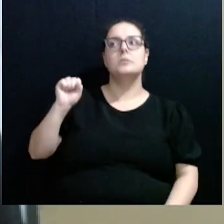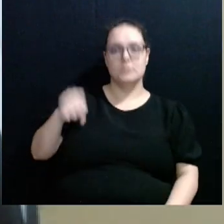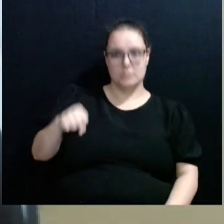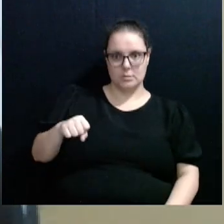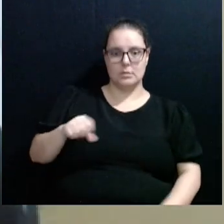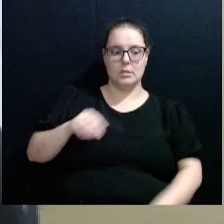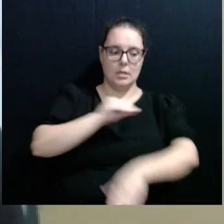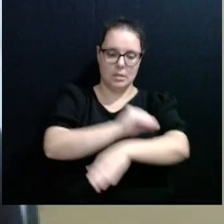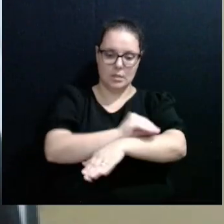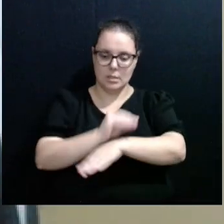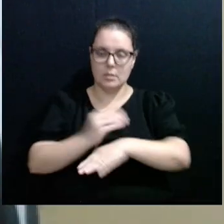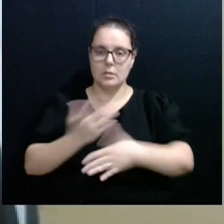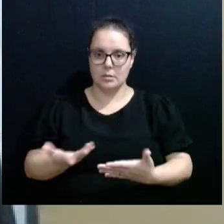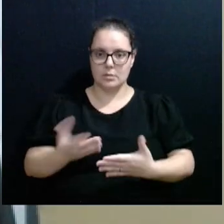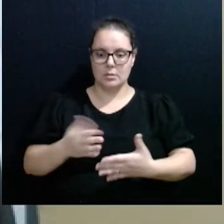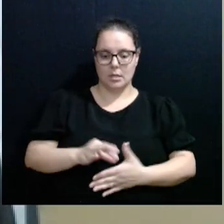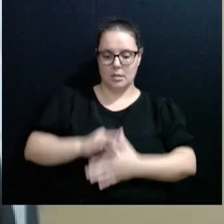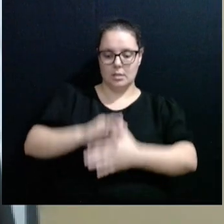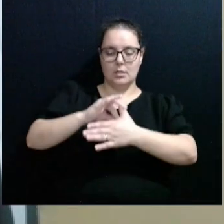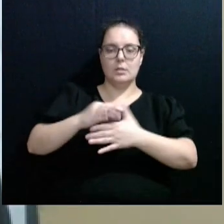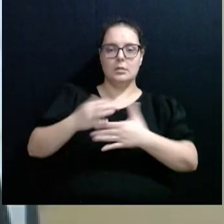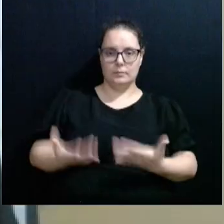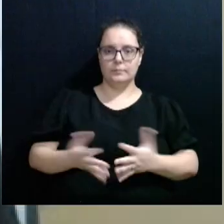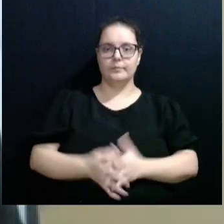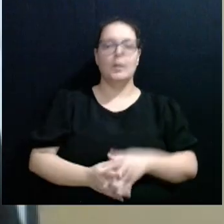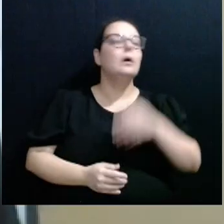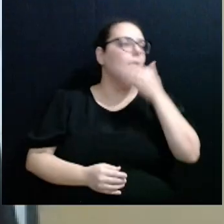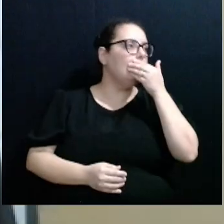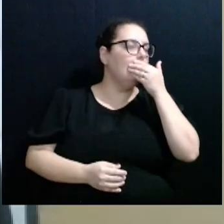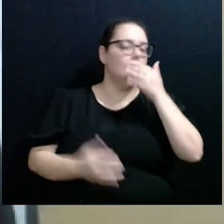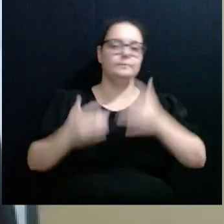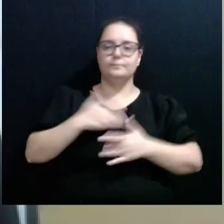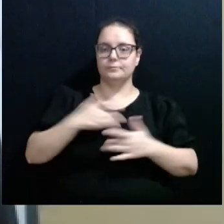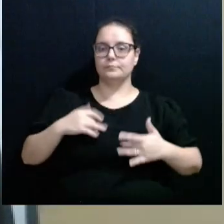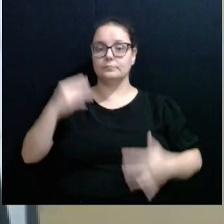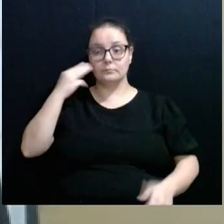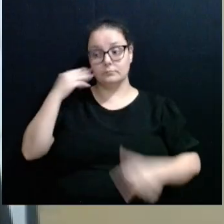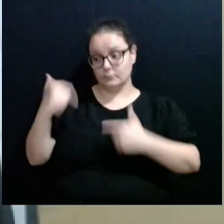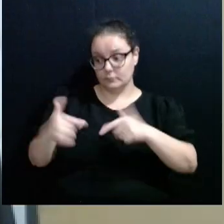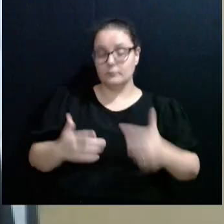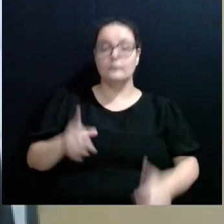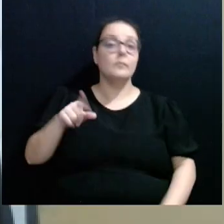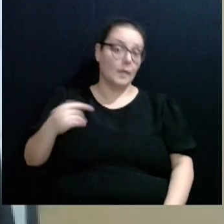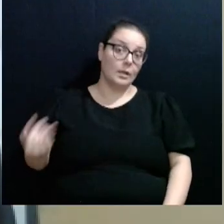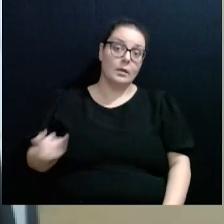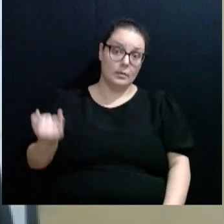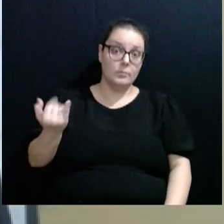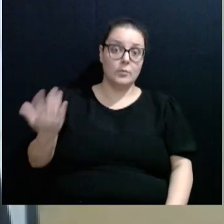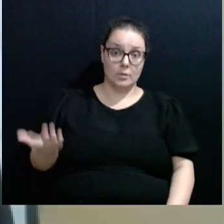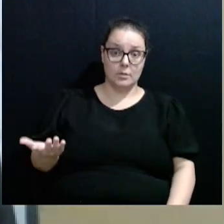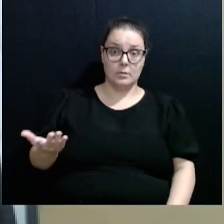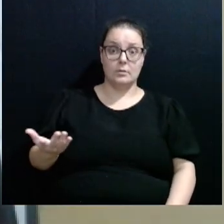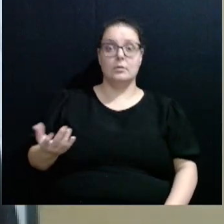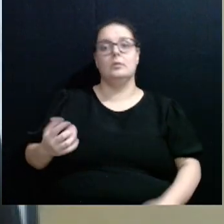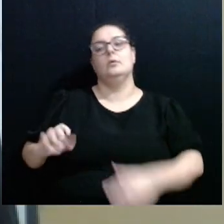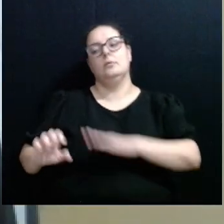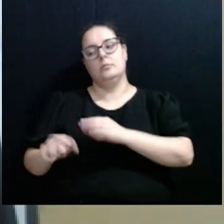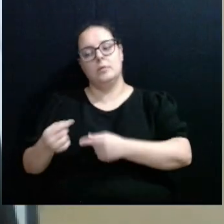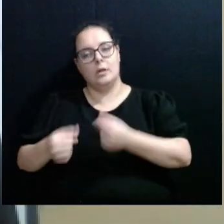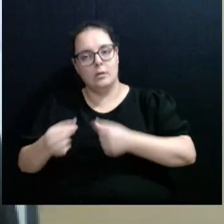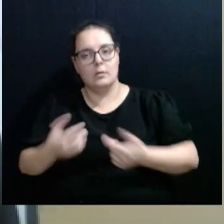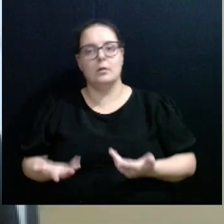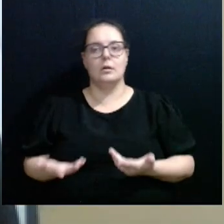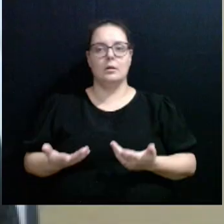das lideranças com a saúde mental do trabalhador, ela é importante para os negócios e para